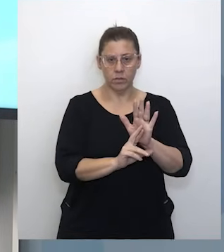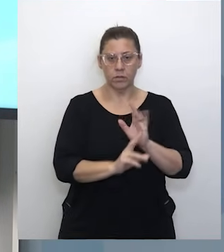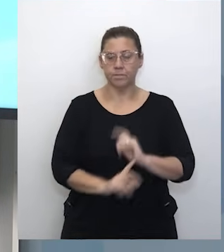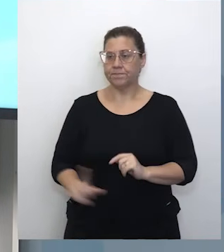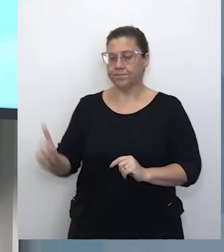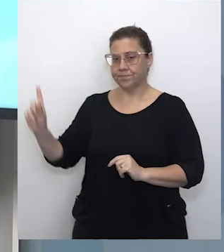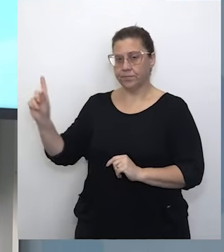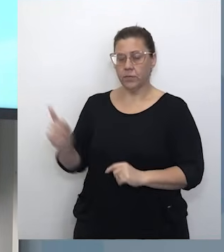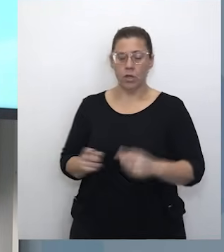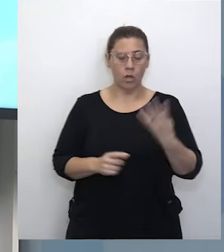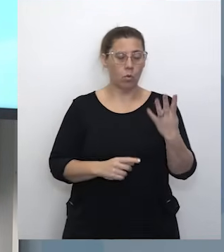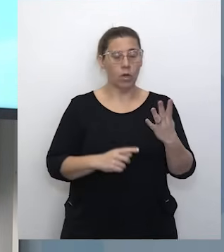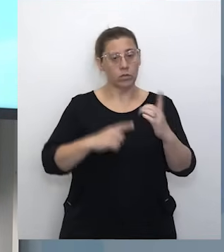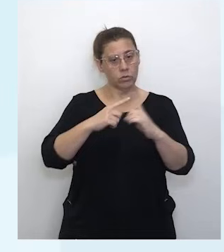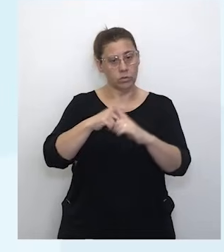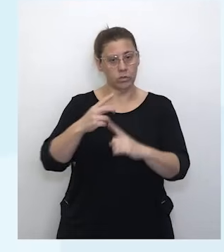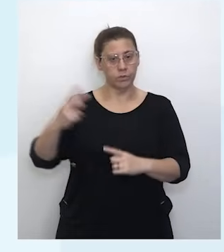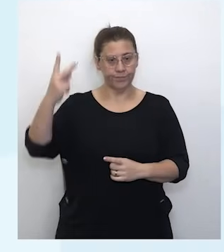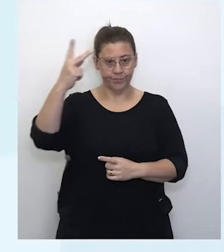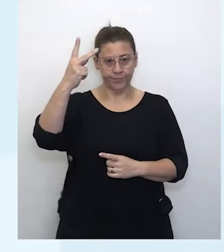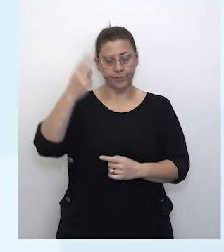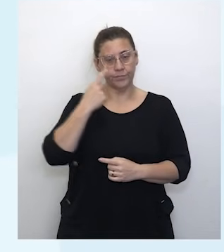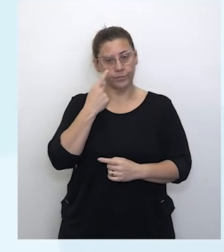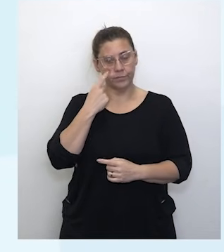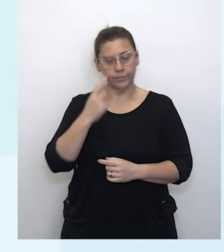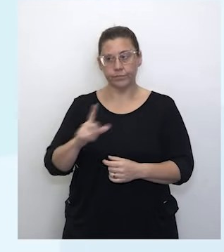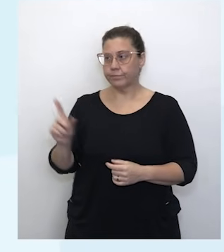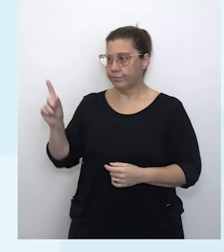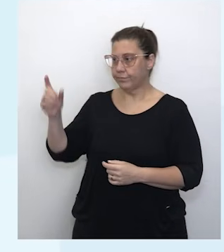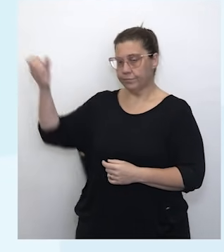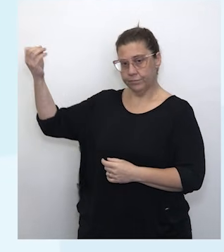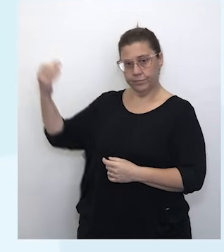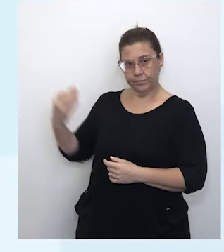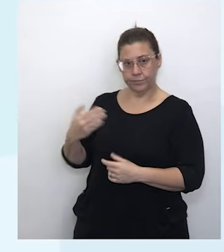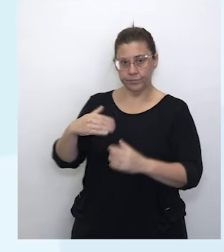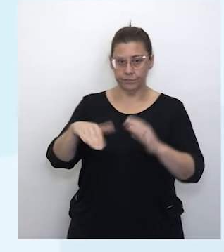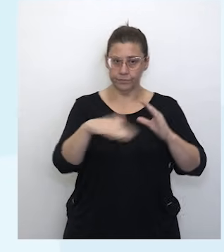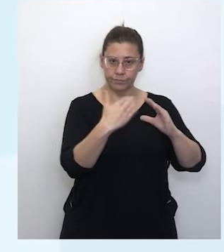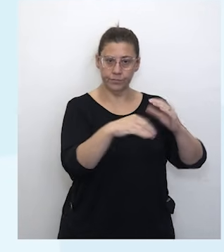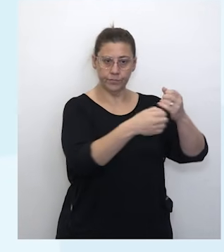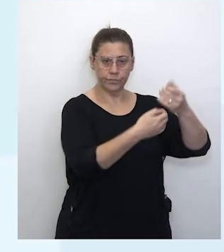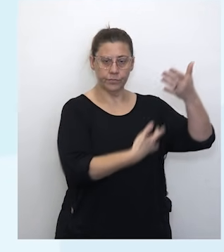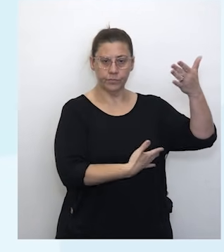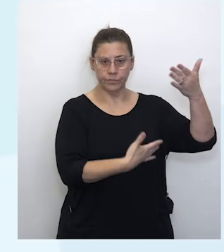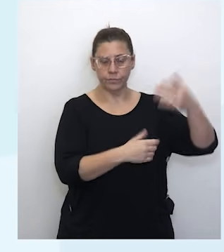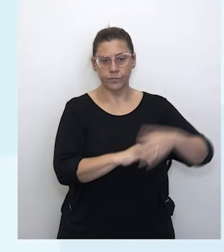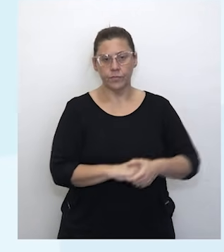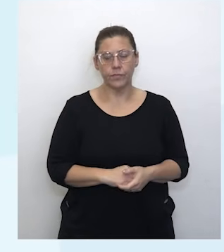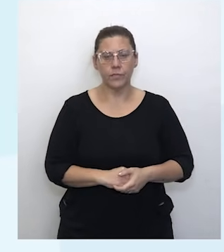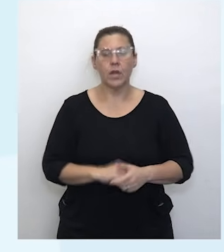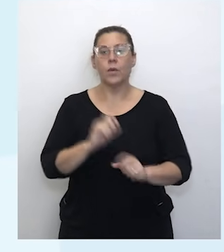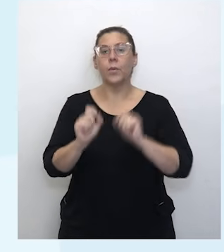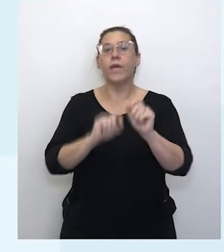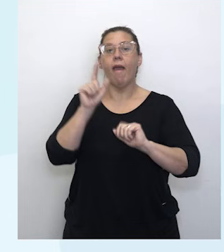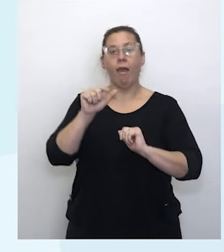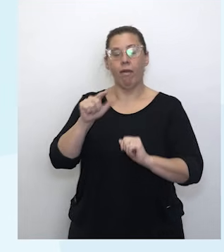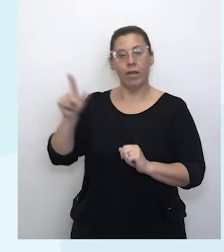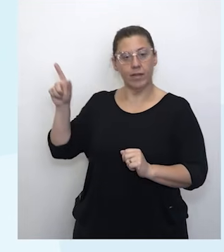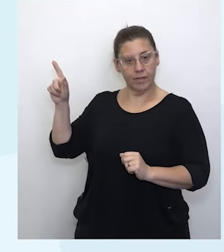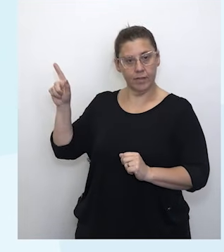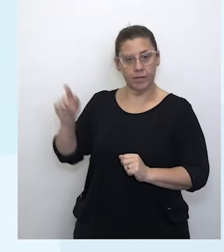ó, 4x². Diga aí para nós, no chat, para o professor Osmar, que figura que é